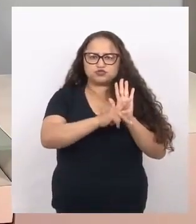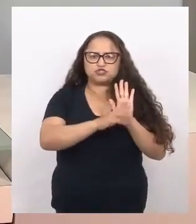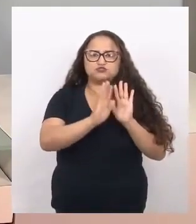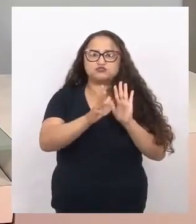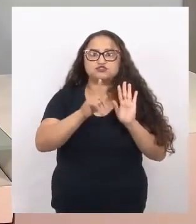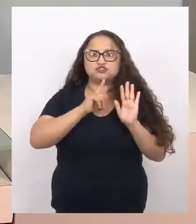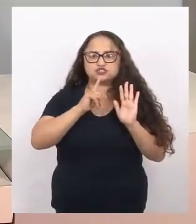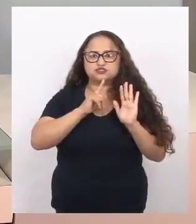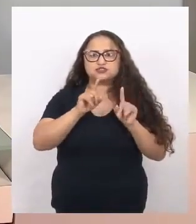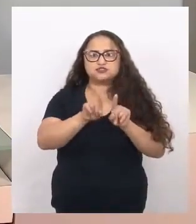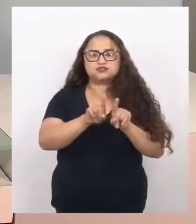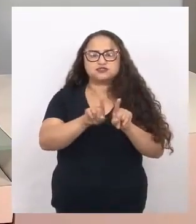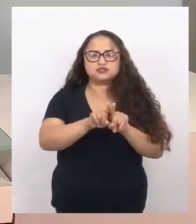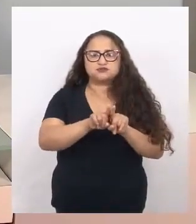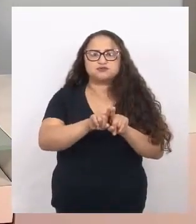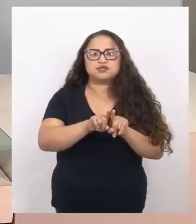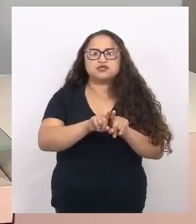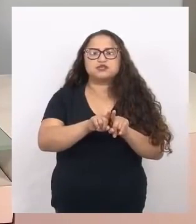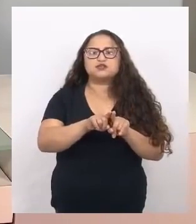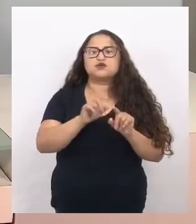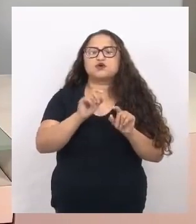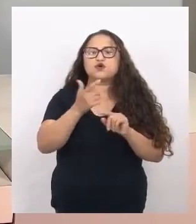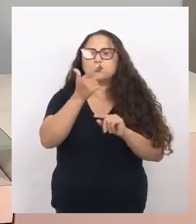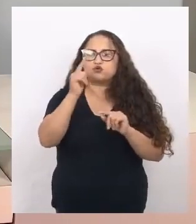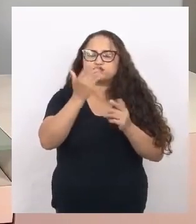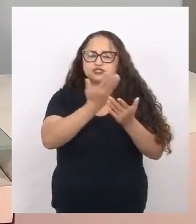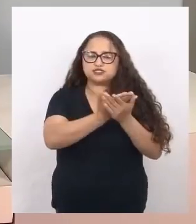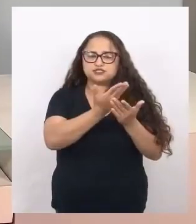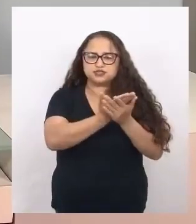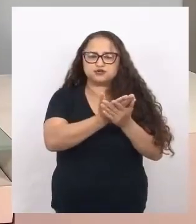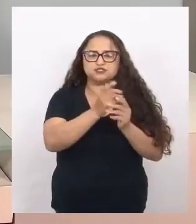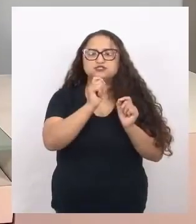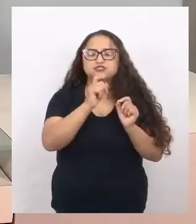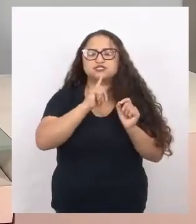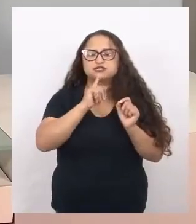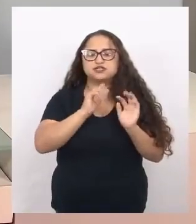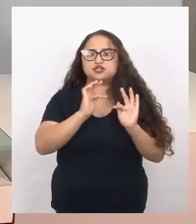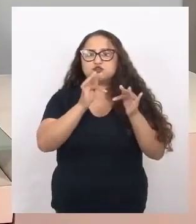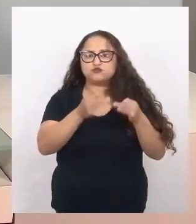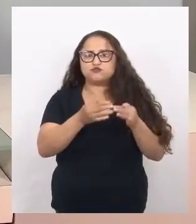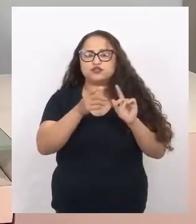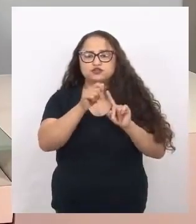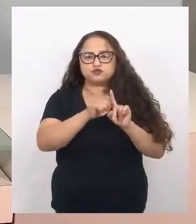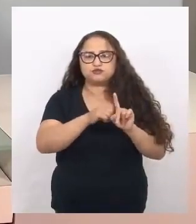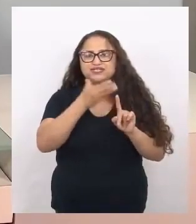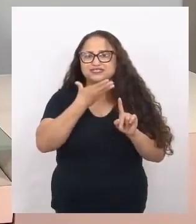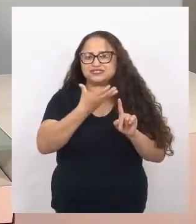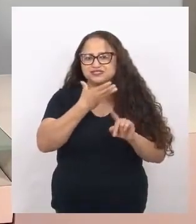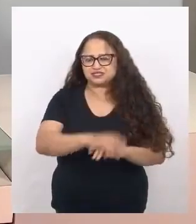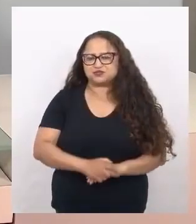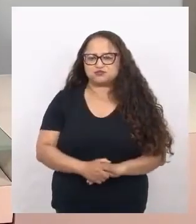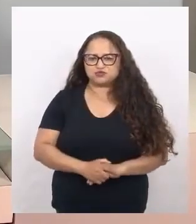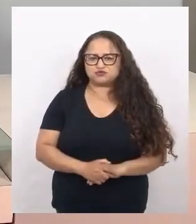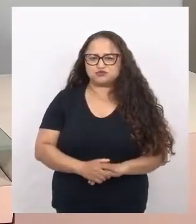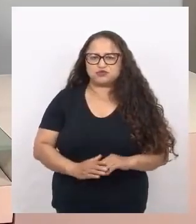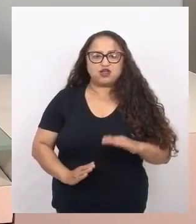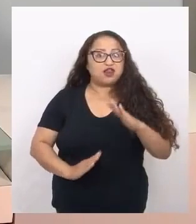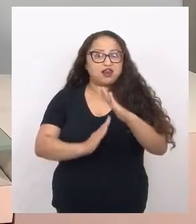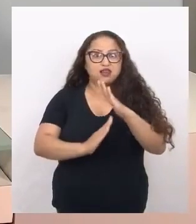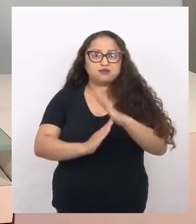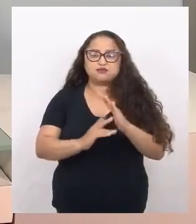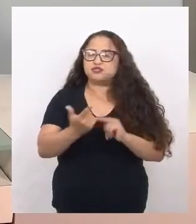aulas regulares no período de manifestação e de atribuição que vai ocorrer no final de dezembro. Então, não tem nenhuma vedação para o